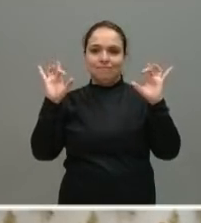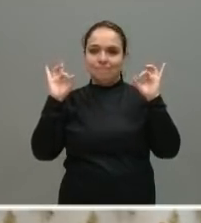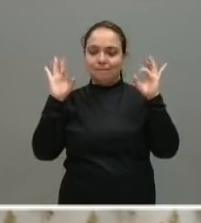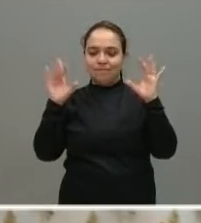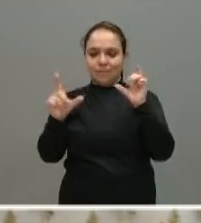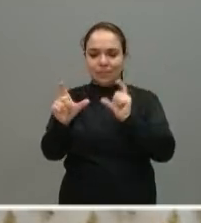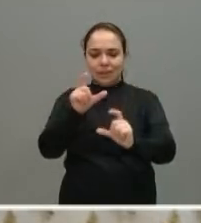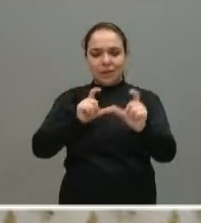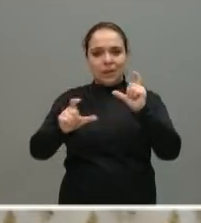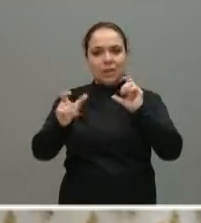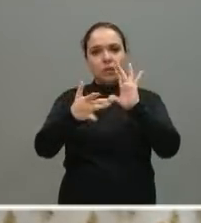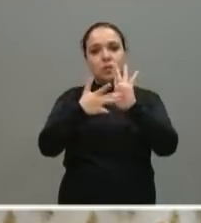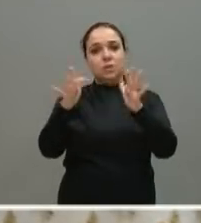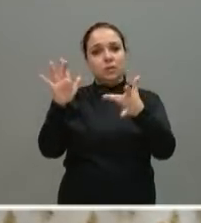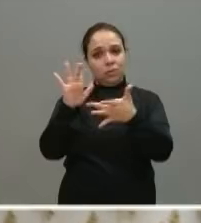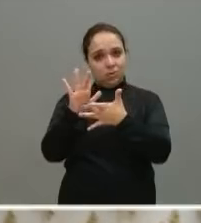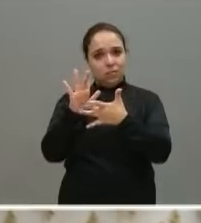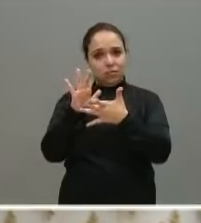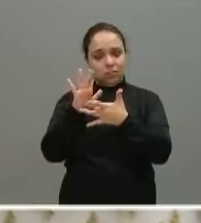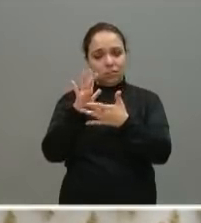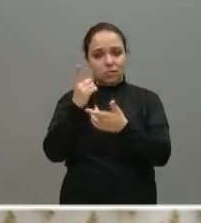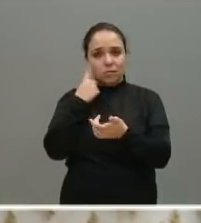E Jesus deixa muito claro